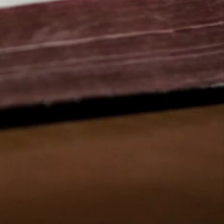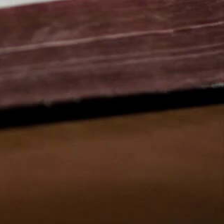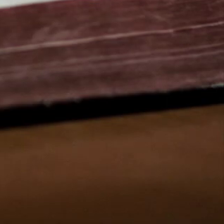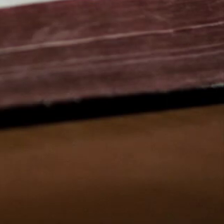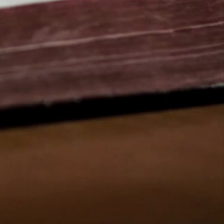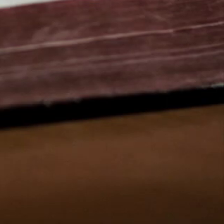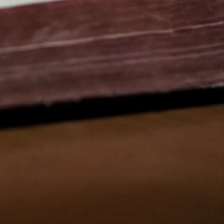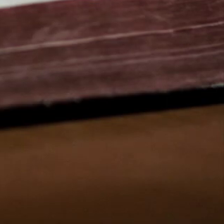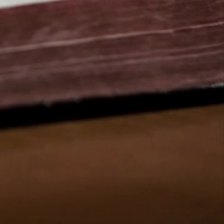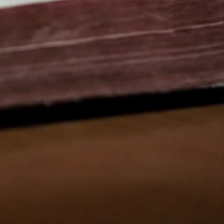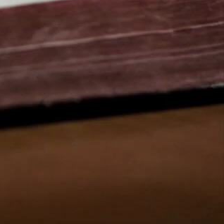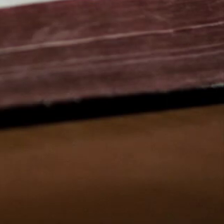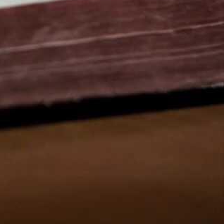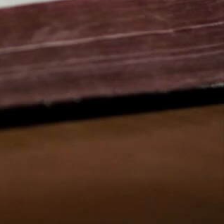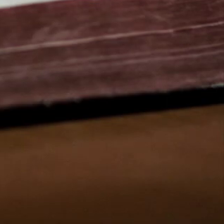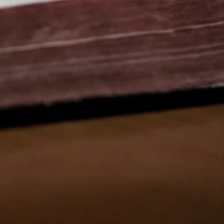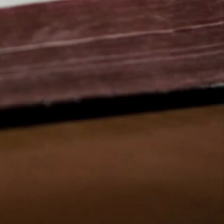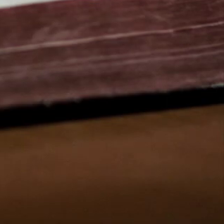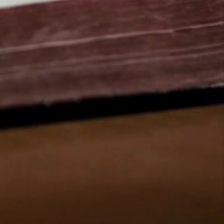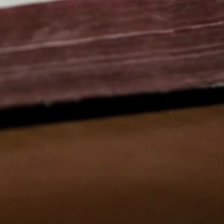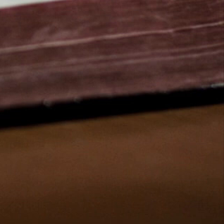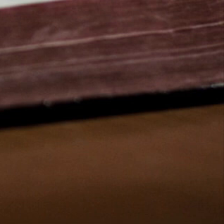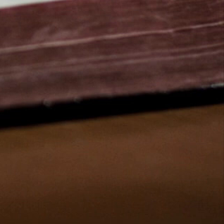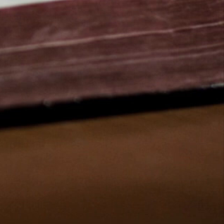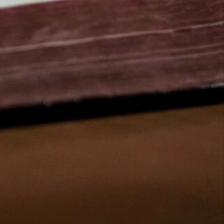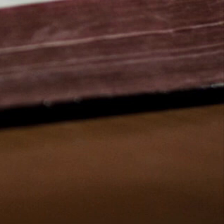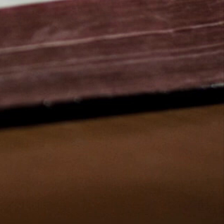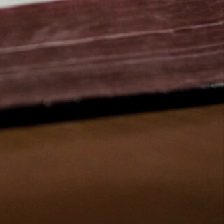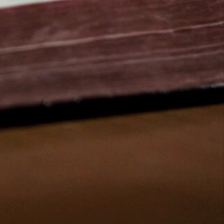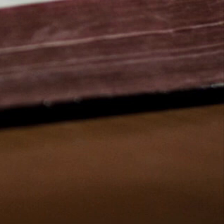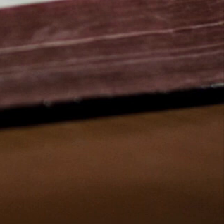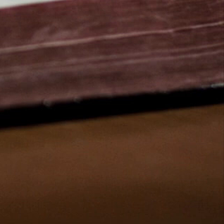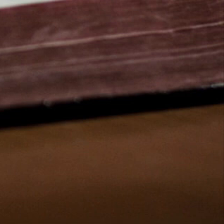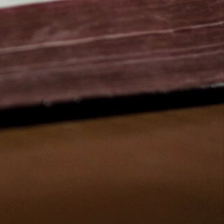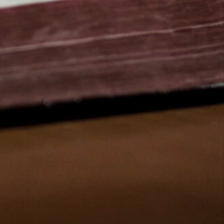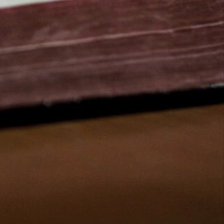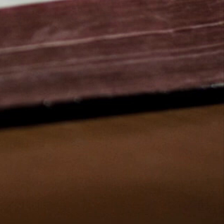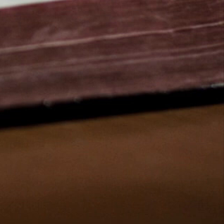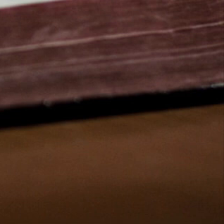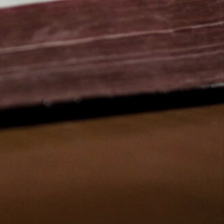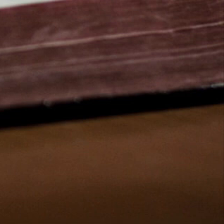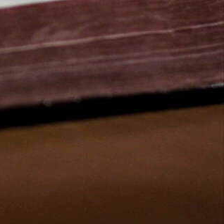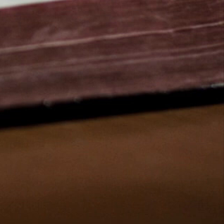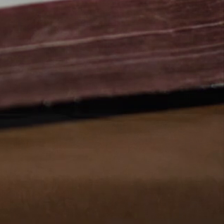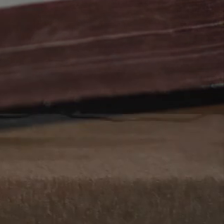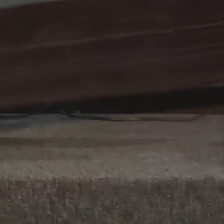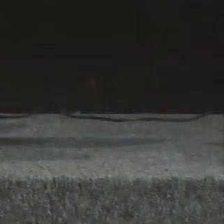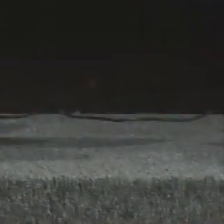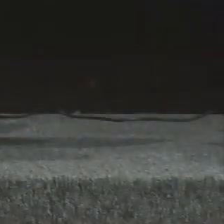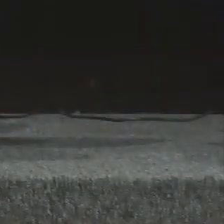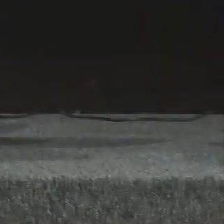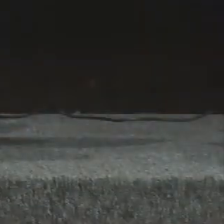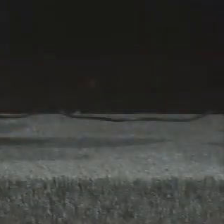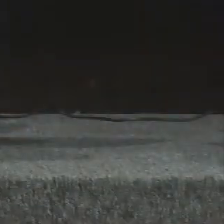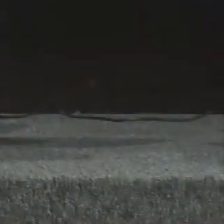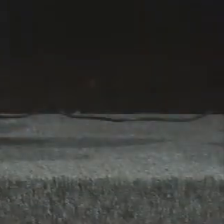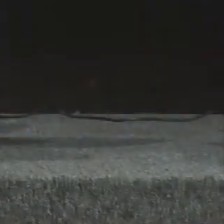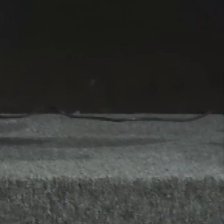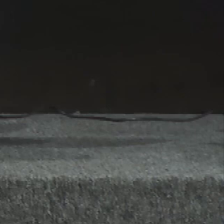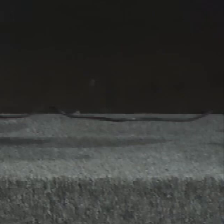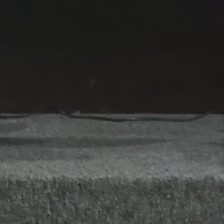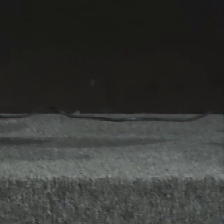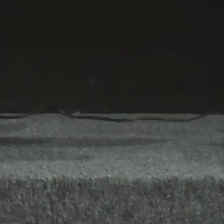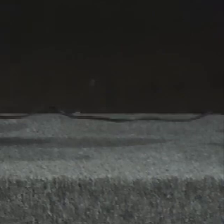Amados, bom dia, graça e paz. Vamos abrir as nossas